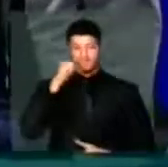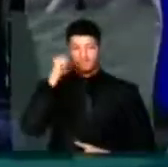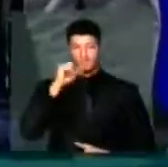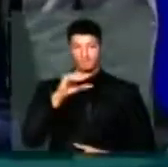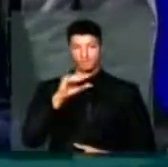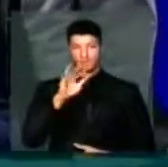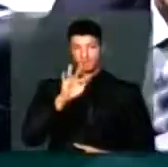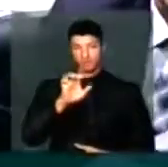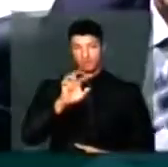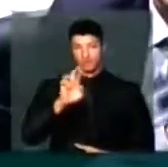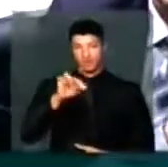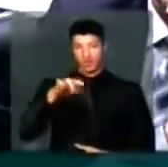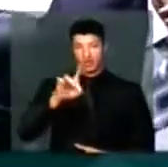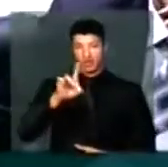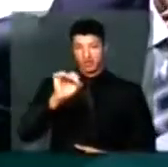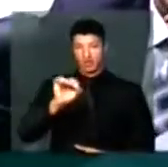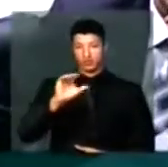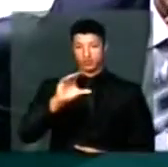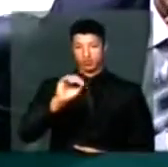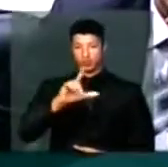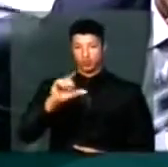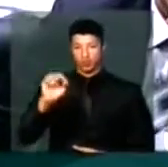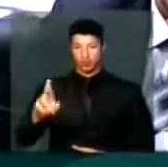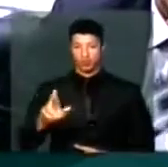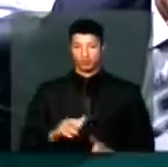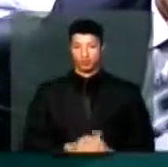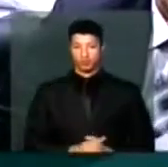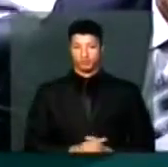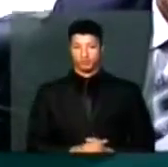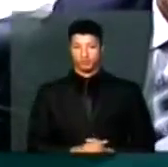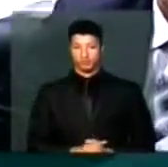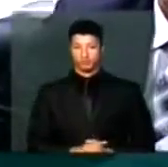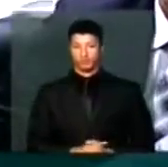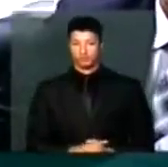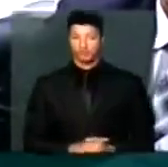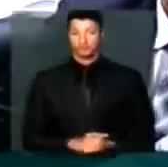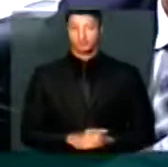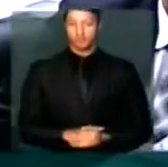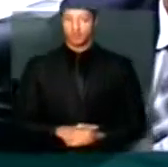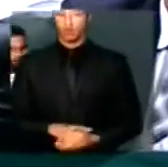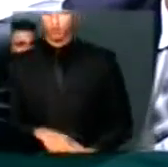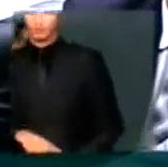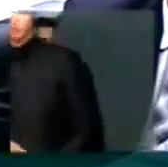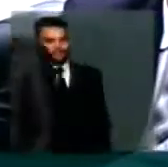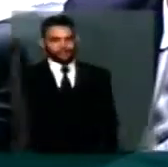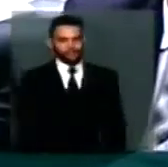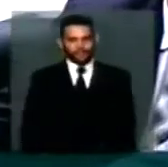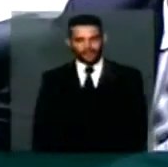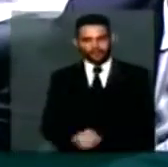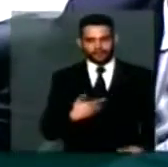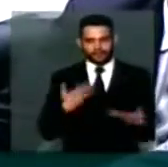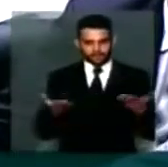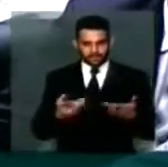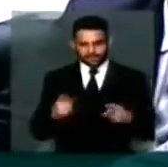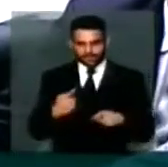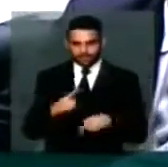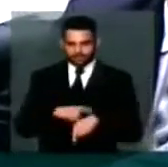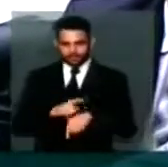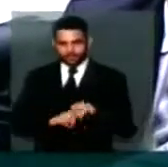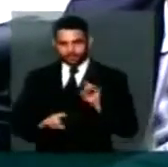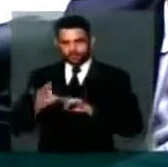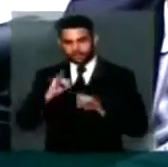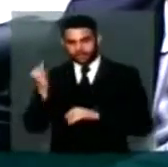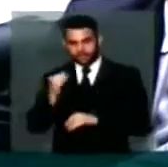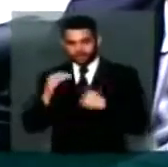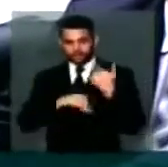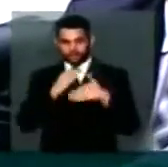o senhor presidente senhoras e senhores senadores gostaria deste momento que julgo da maior importância para